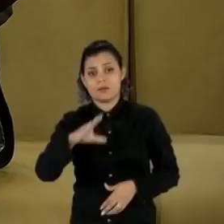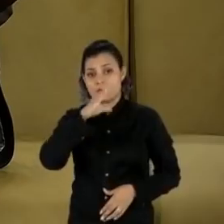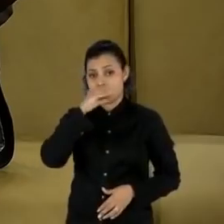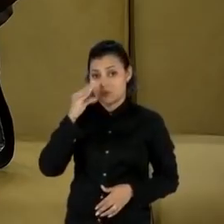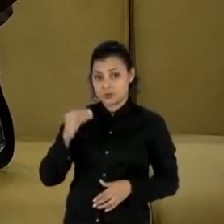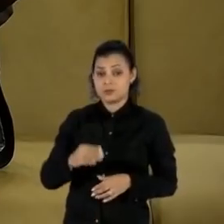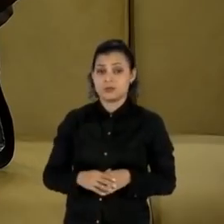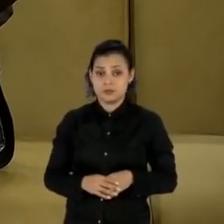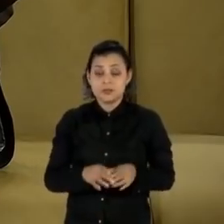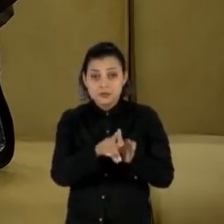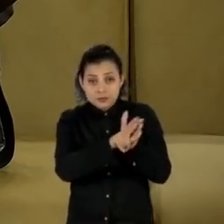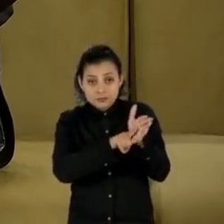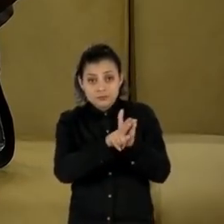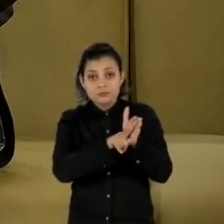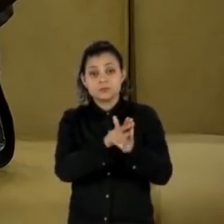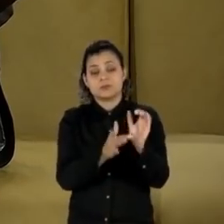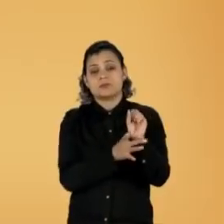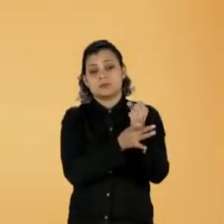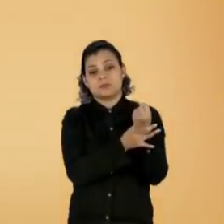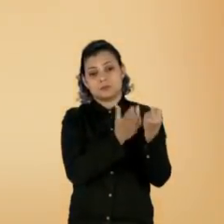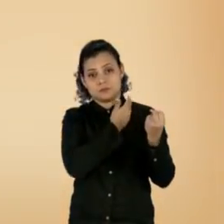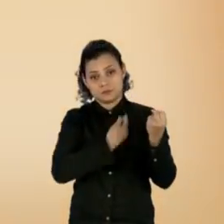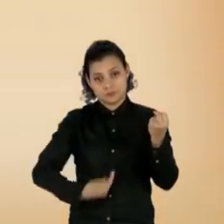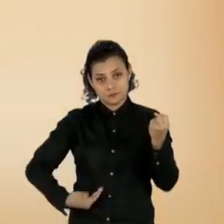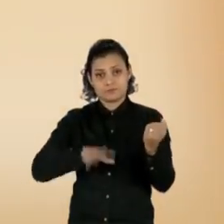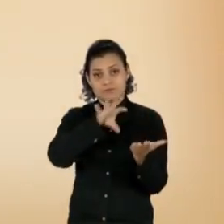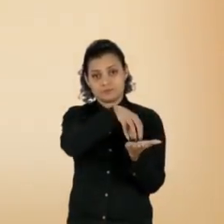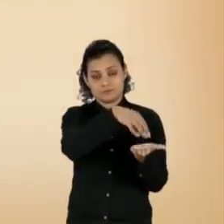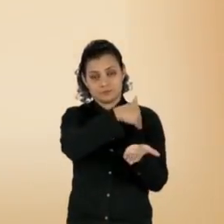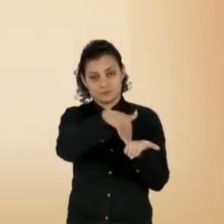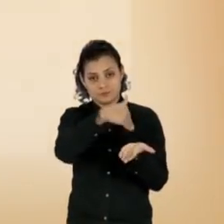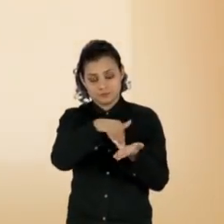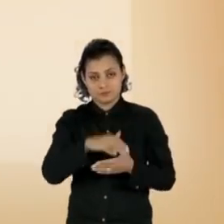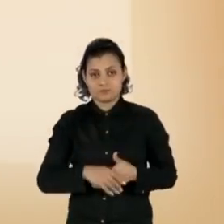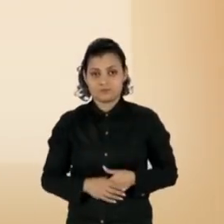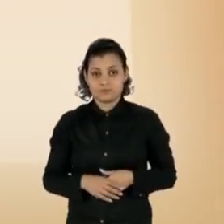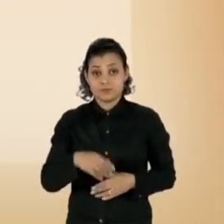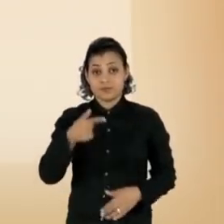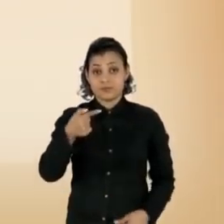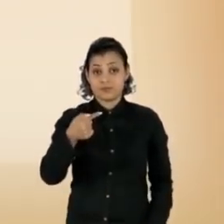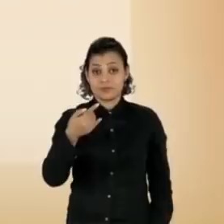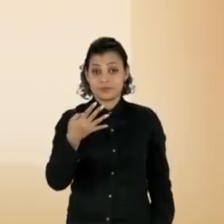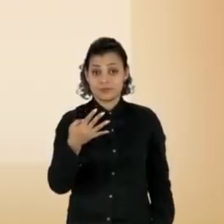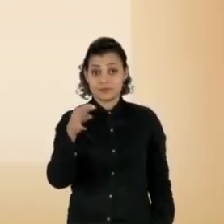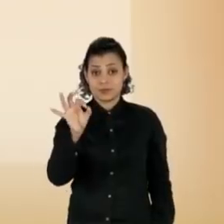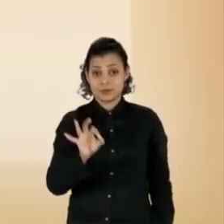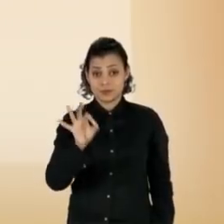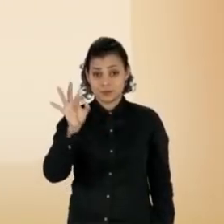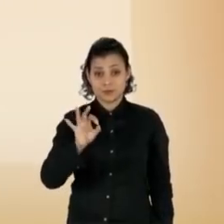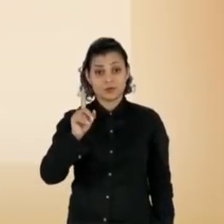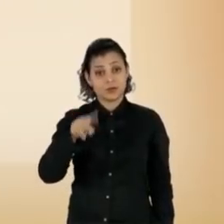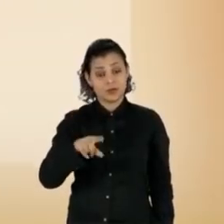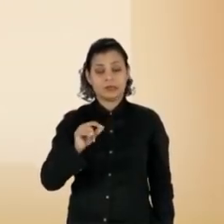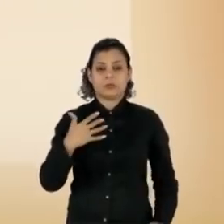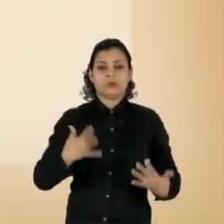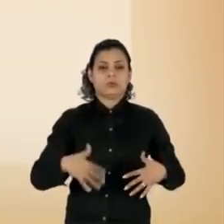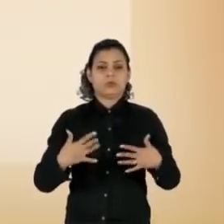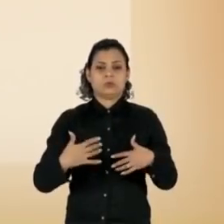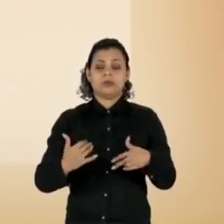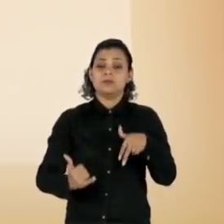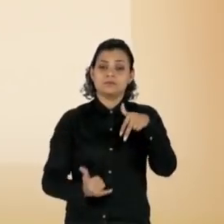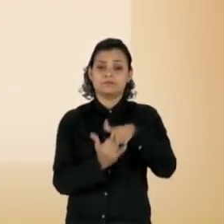nos dados da secretaria de segurança pública de são paulo segundo levantamento 74 por cento das vítimas de estupros são vulneráveis